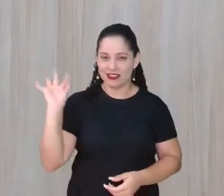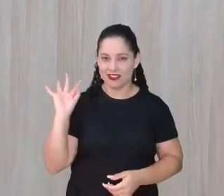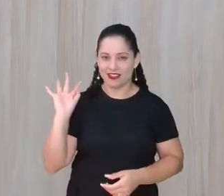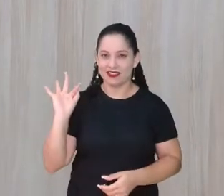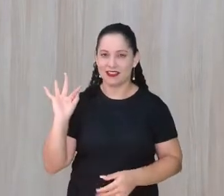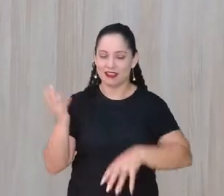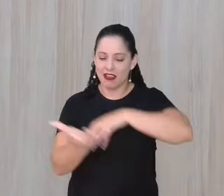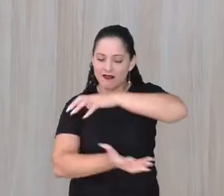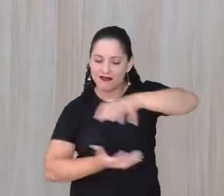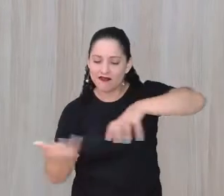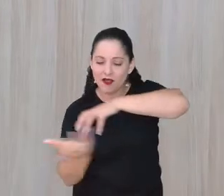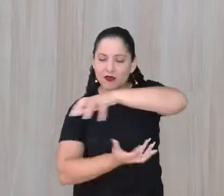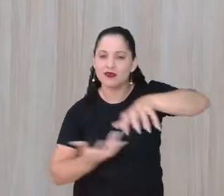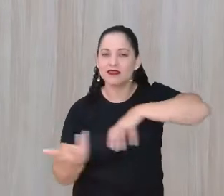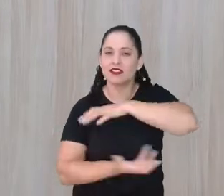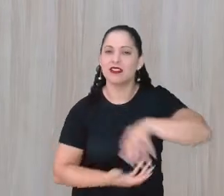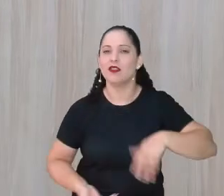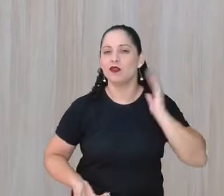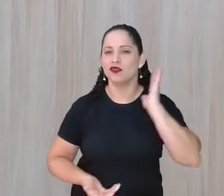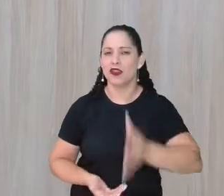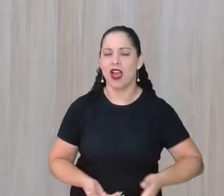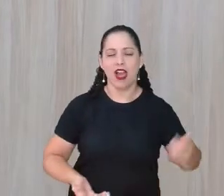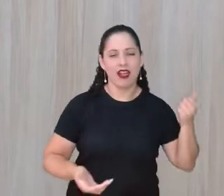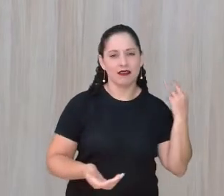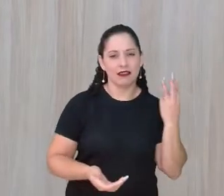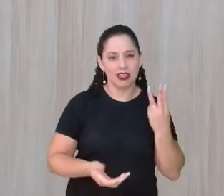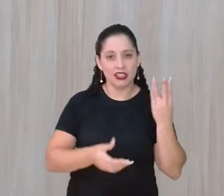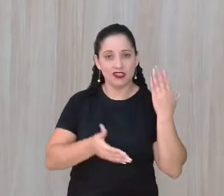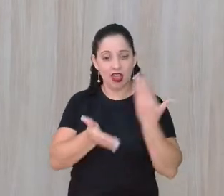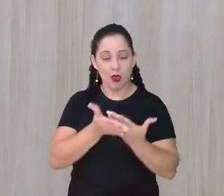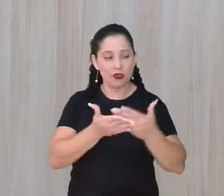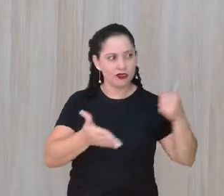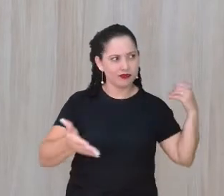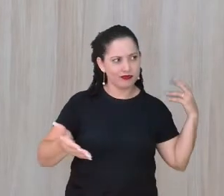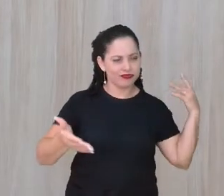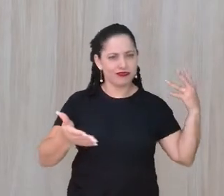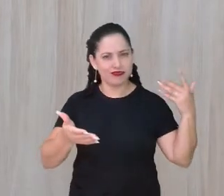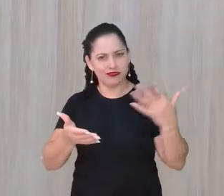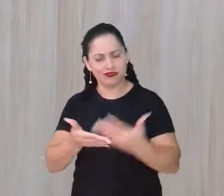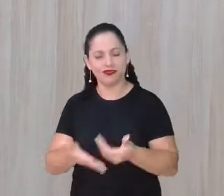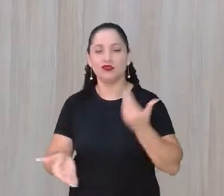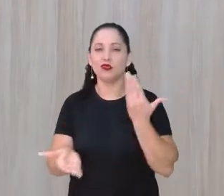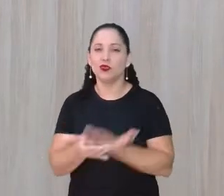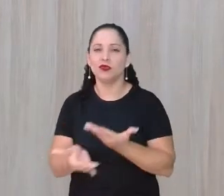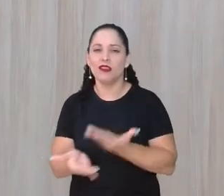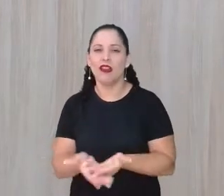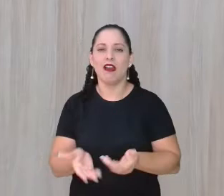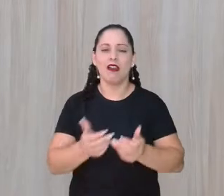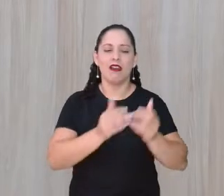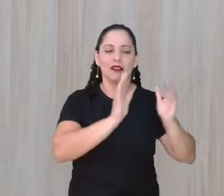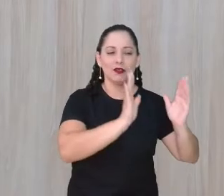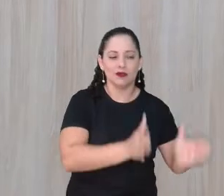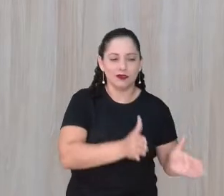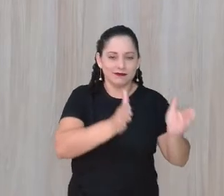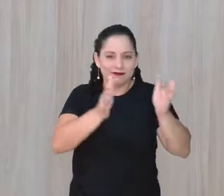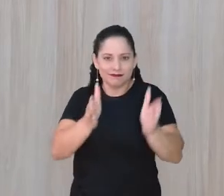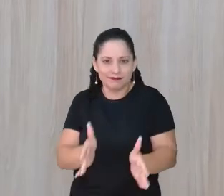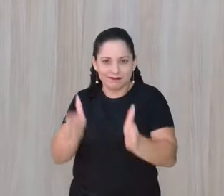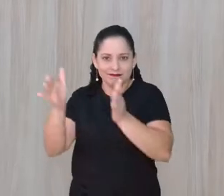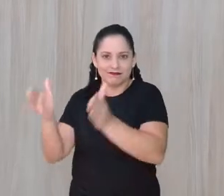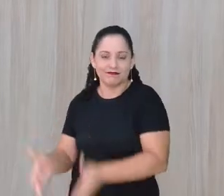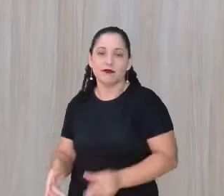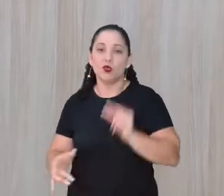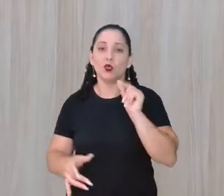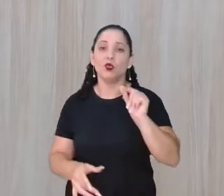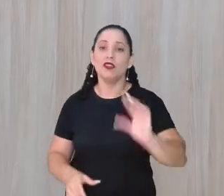há umas 3 aulas trabalhando, né, que foi todo um processo, as fases, os momentos da Revolução Francesa.